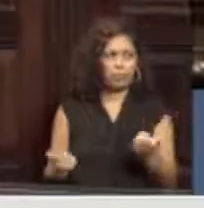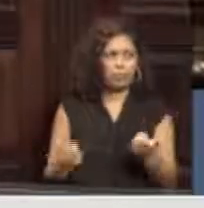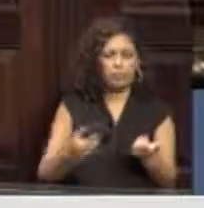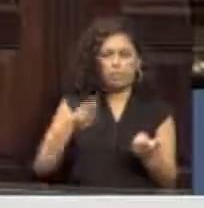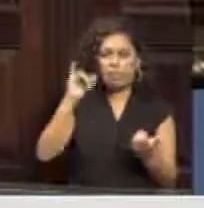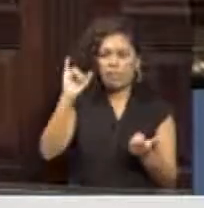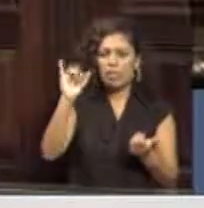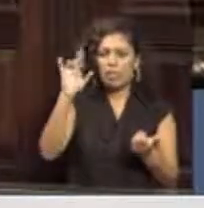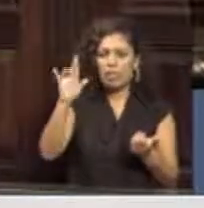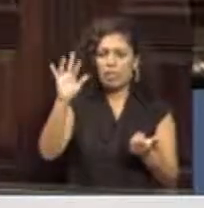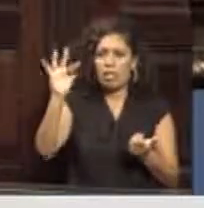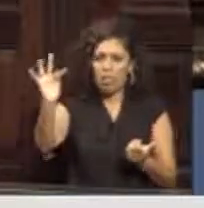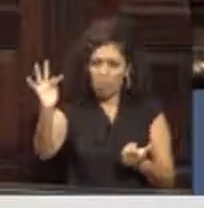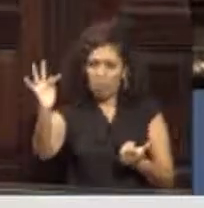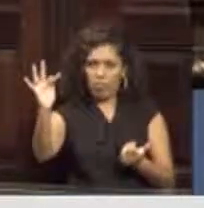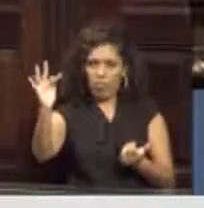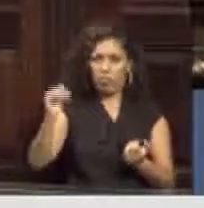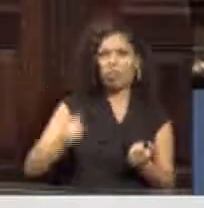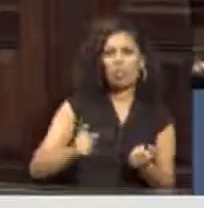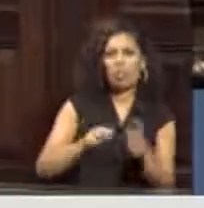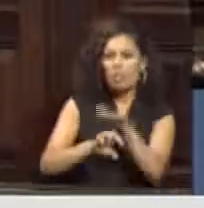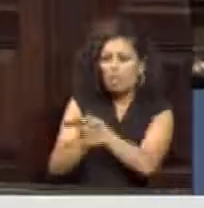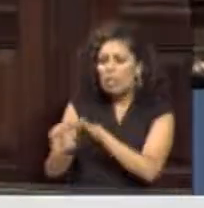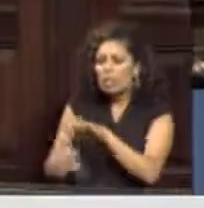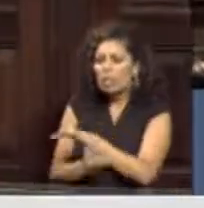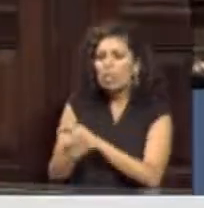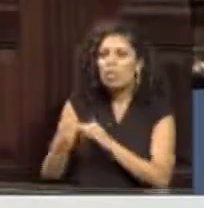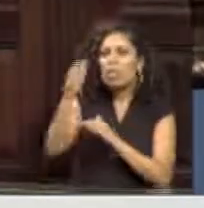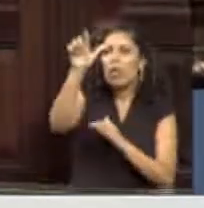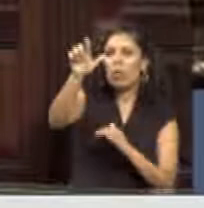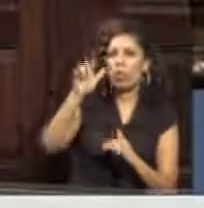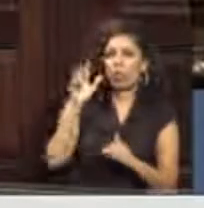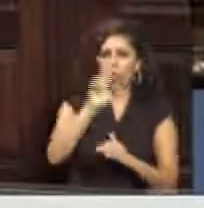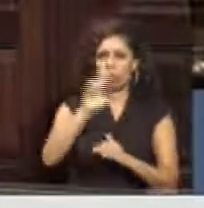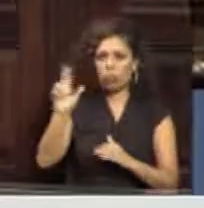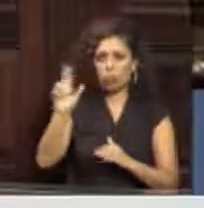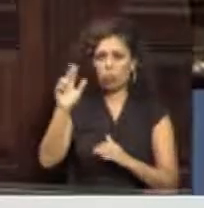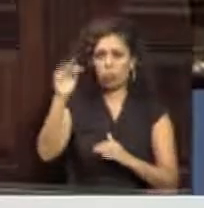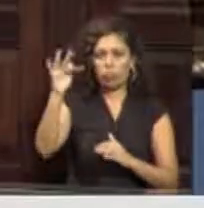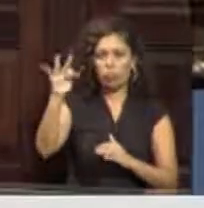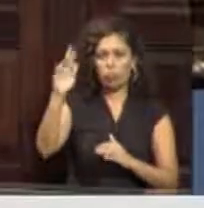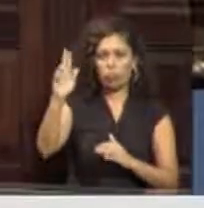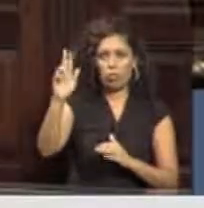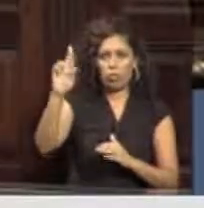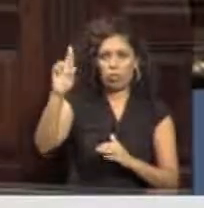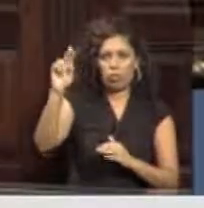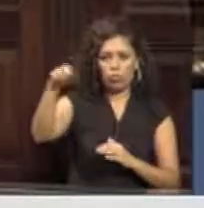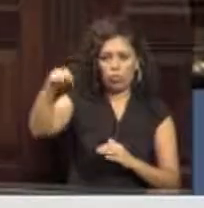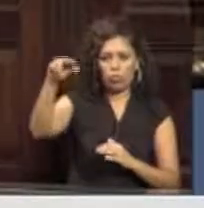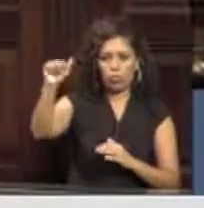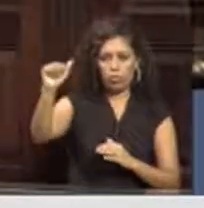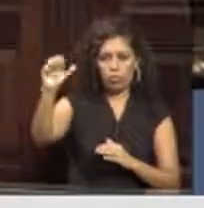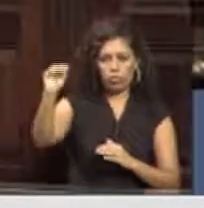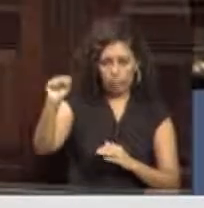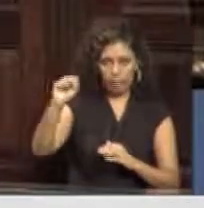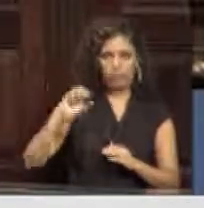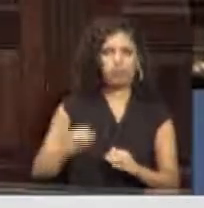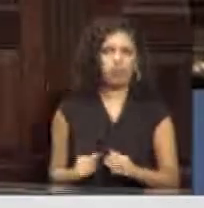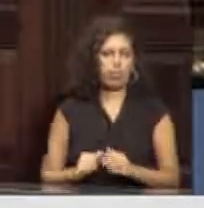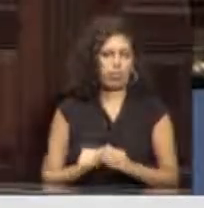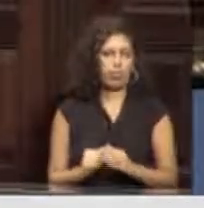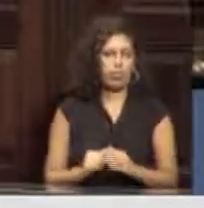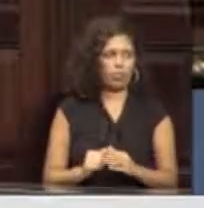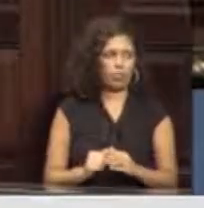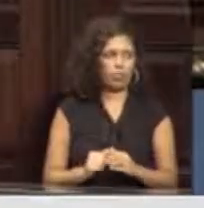Foods. Porque essa dona Miriam Leitão, que fica dizendo